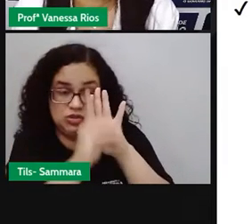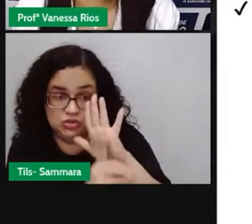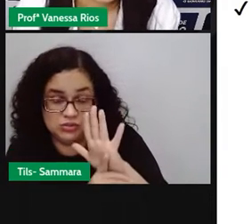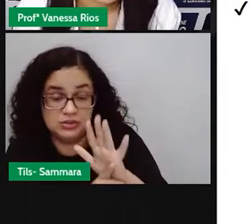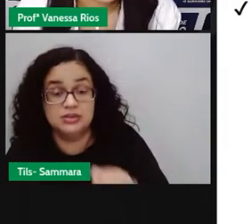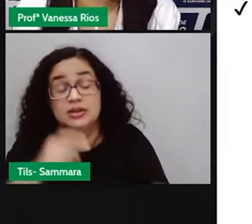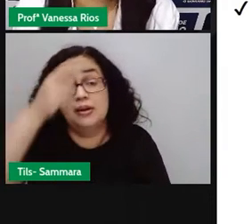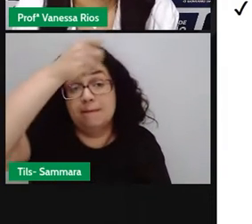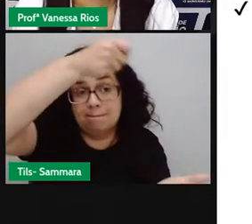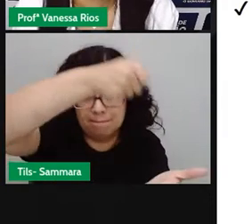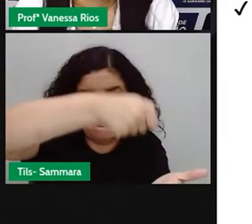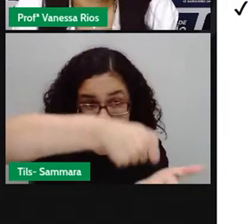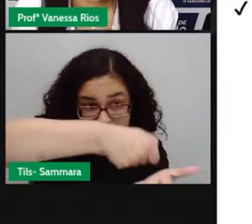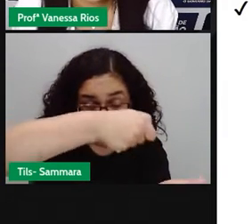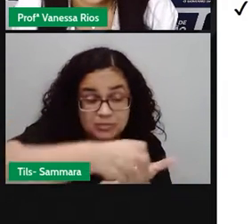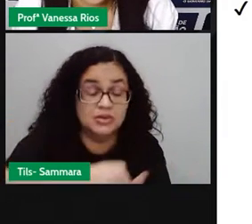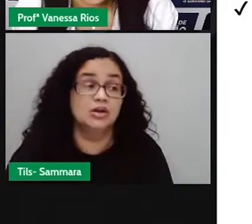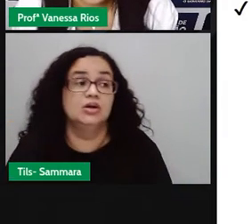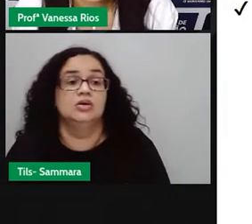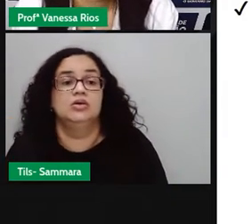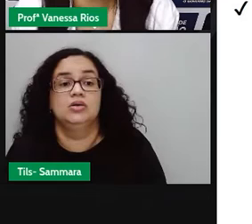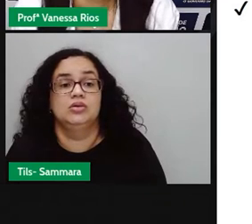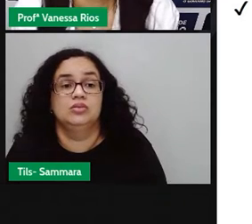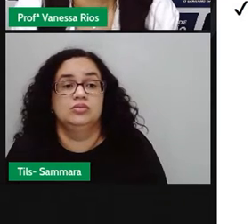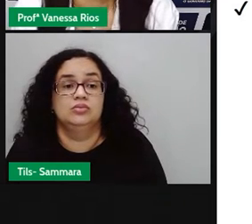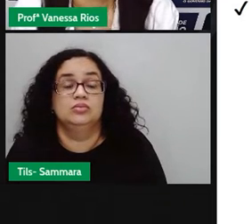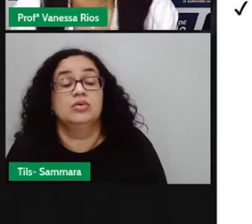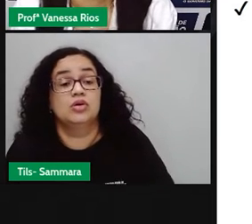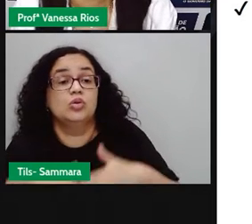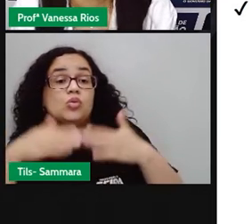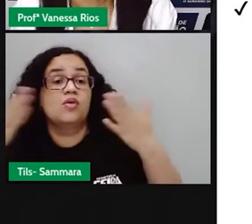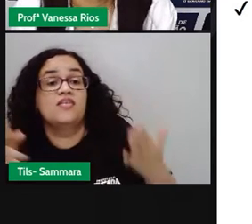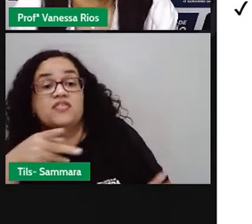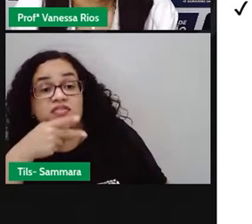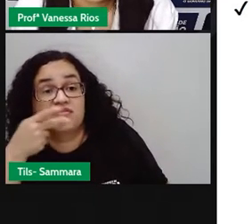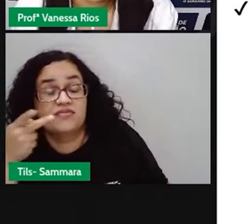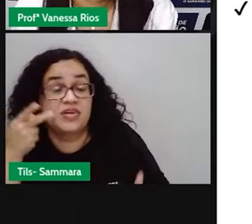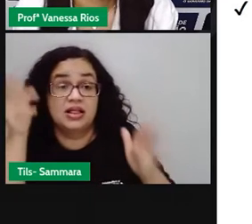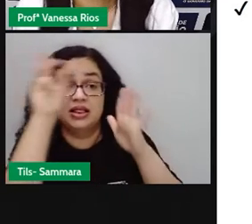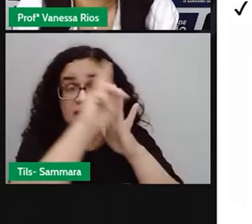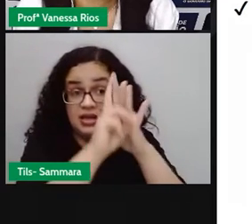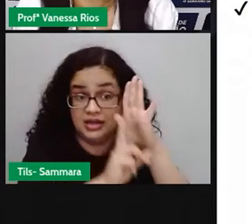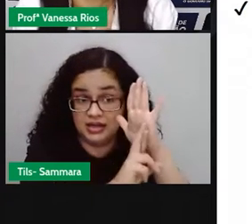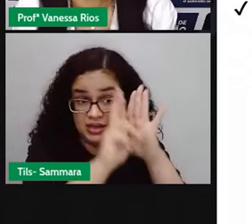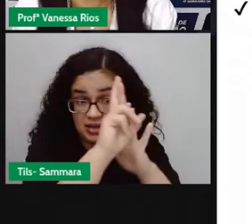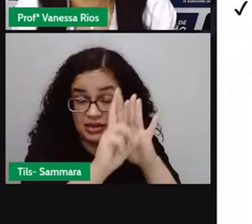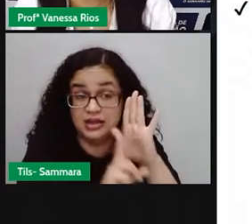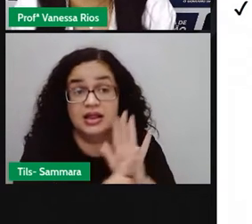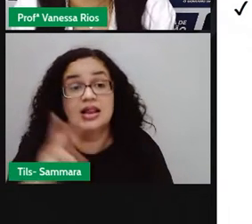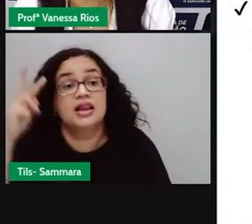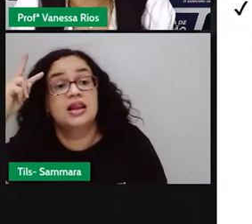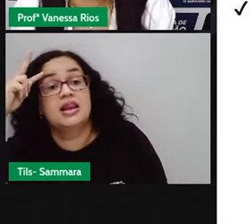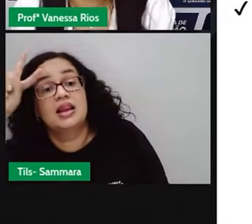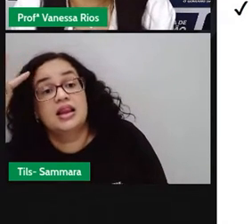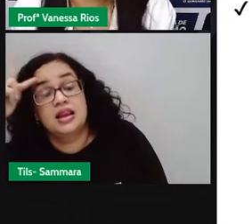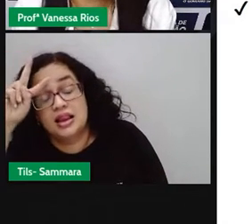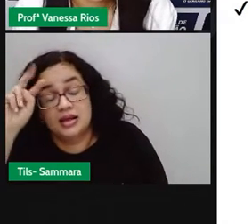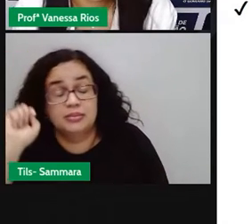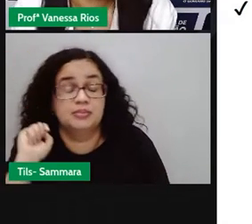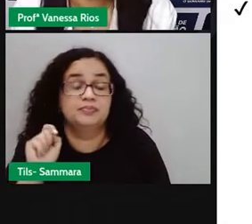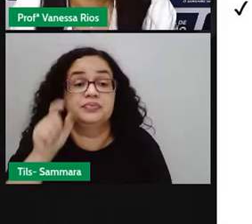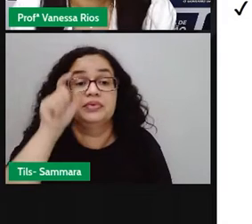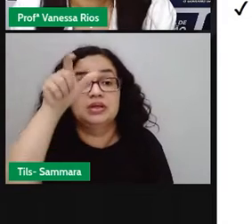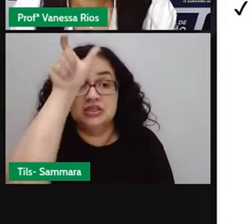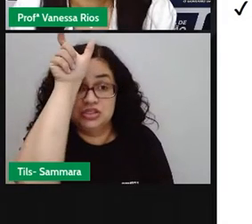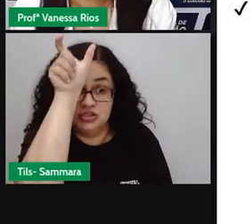e deveres, né, em obrigações, quando a gente fala em regras, a gente lembra aí logo de